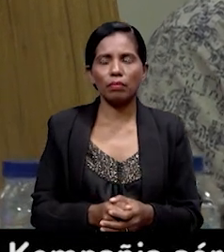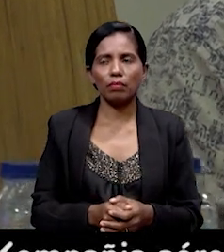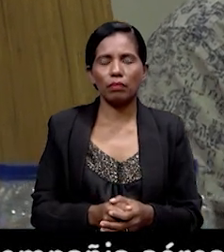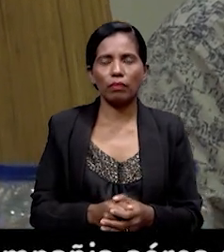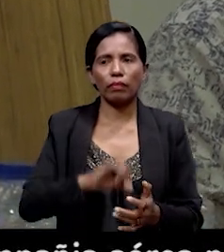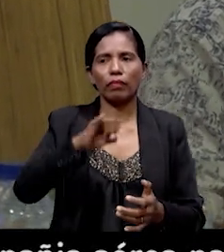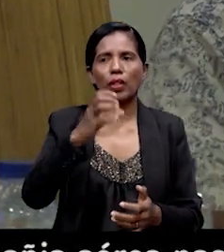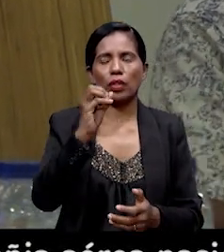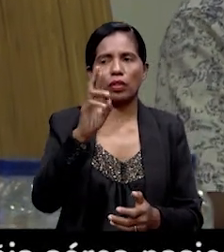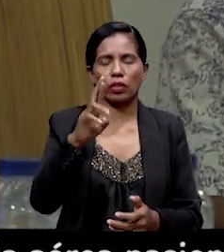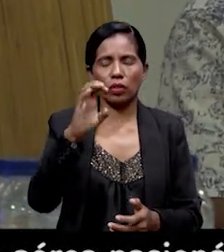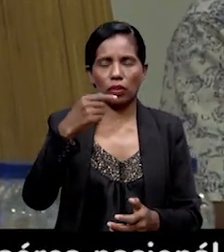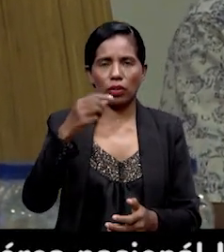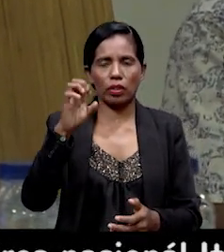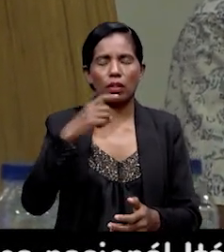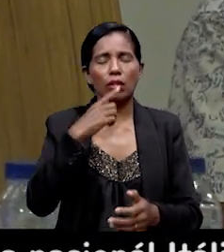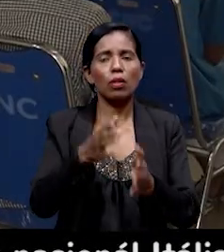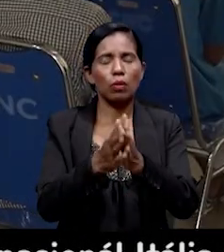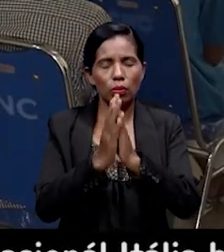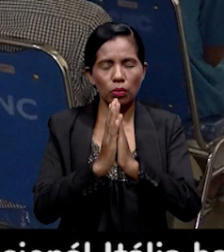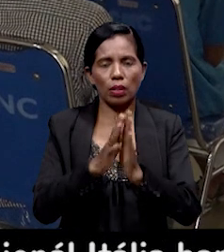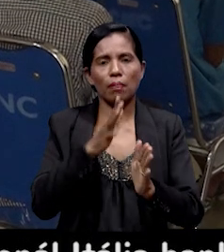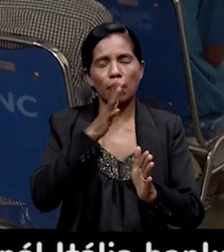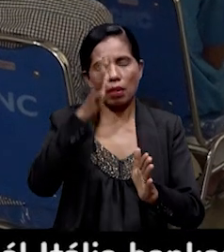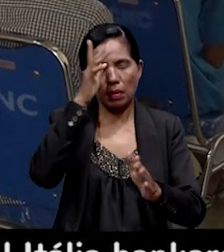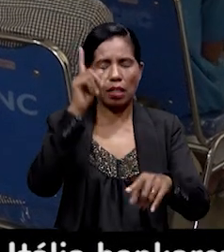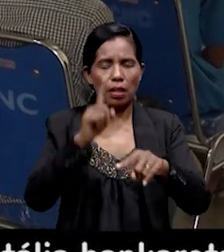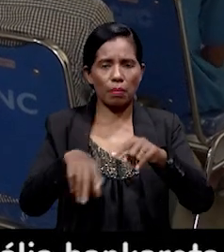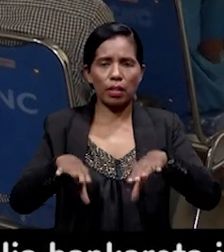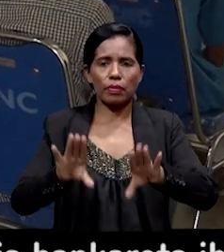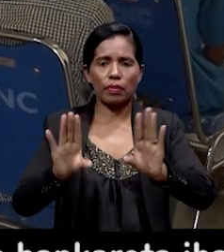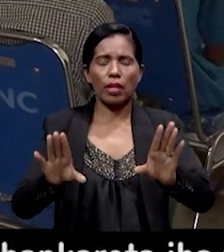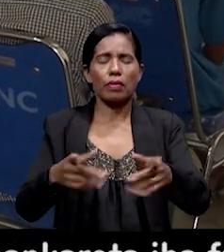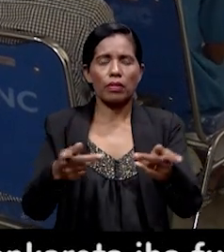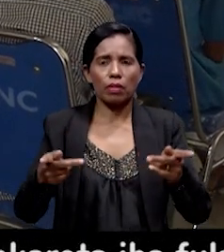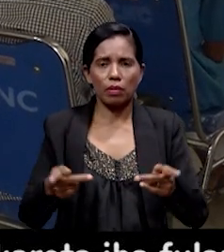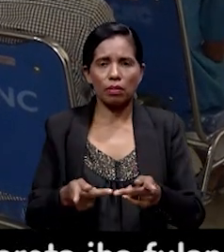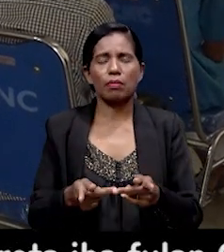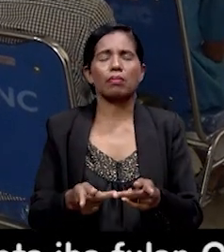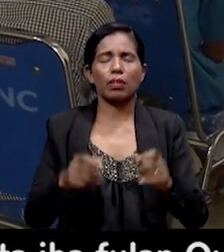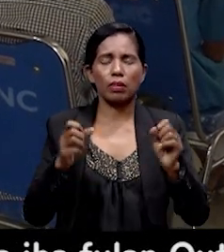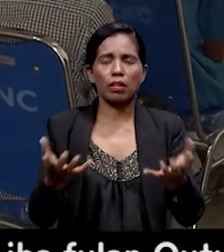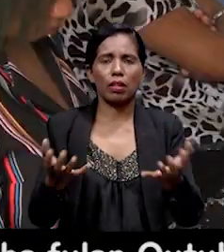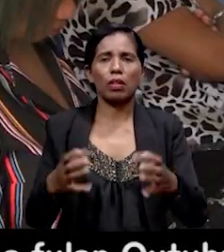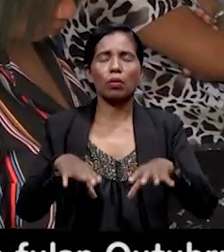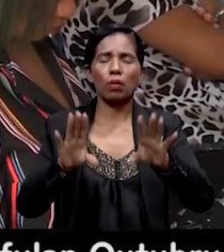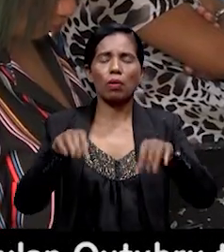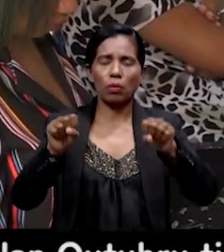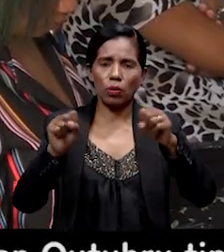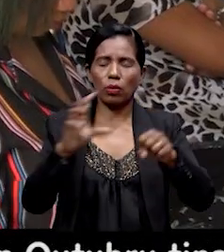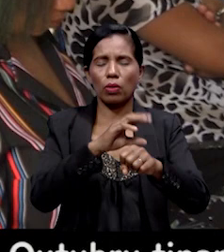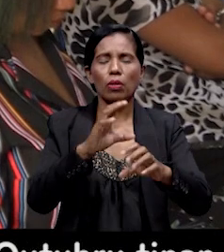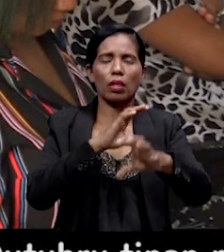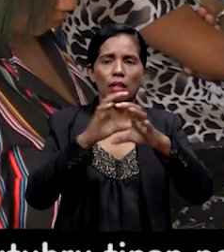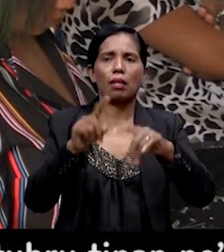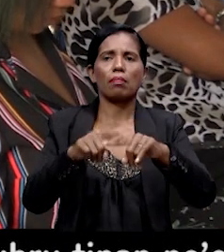Jorge Manuel de Araújo Serrano Russo e Nangamansira Labelefan Rai, Tuircira Nihakara, Horizosa Det Motor no Carreta Ruma,